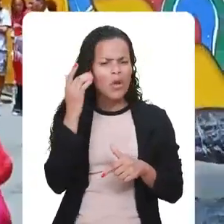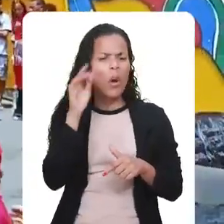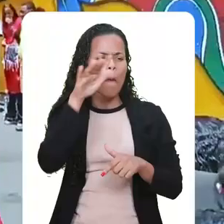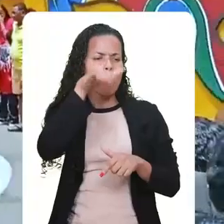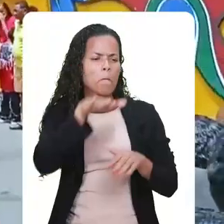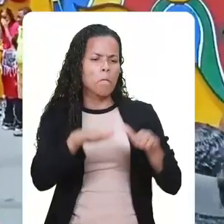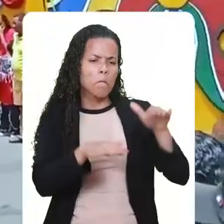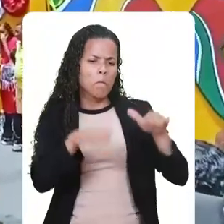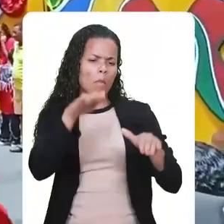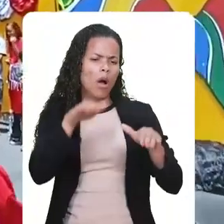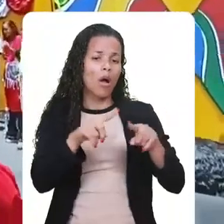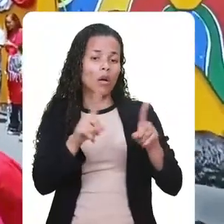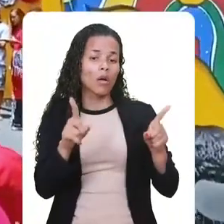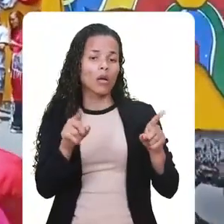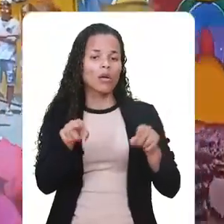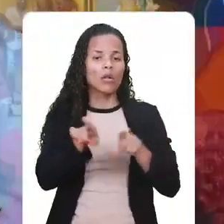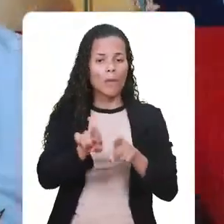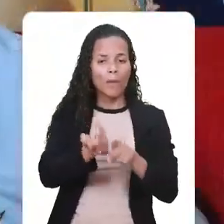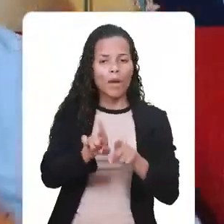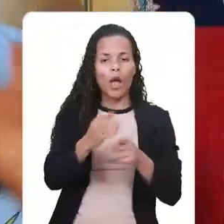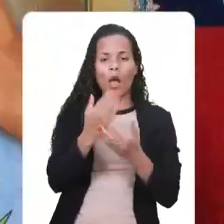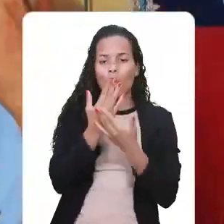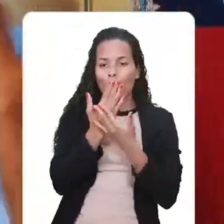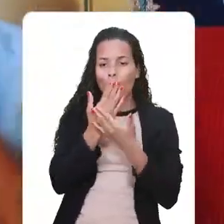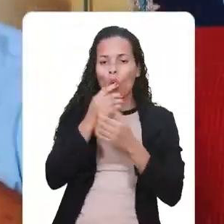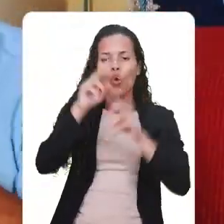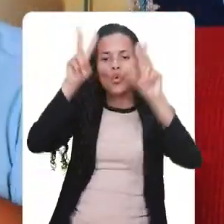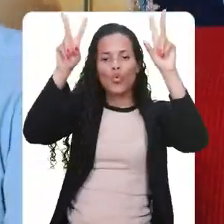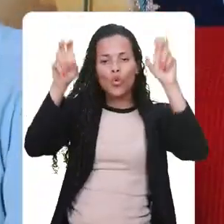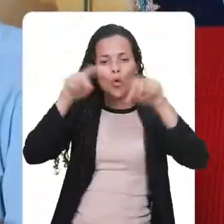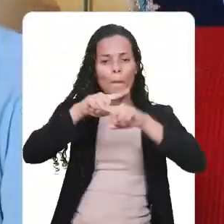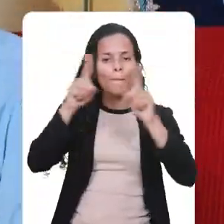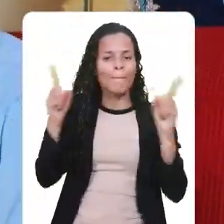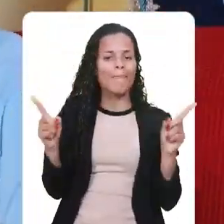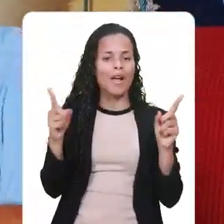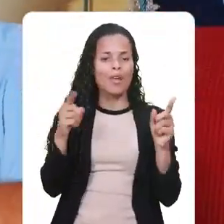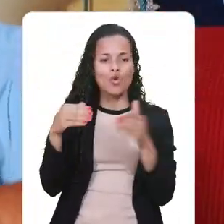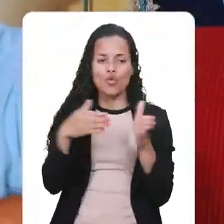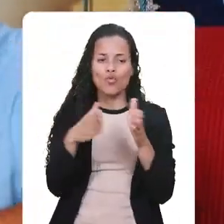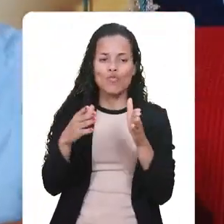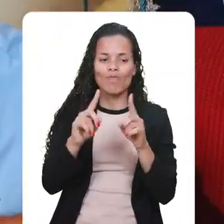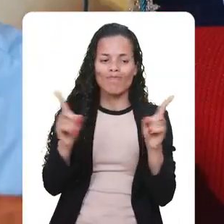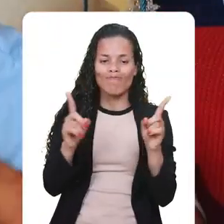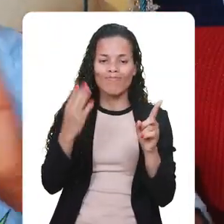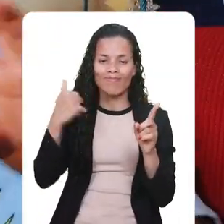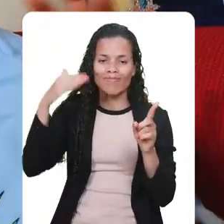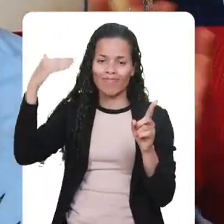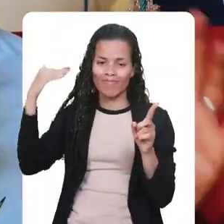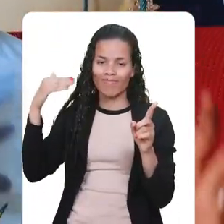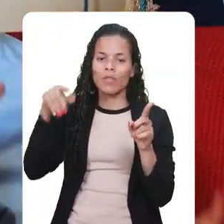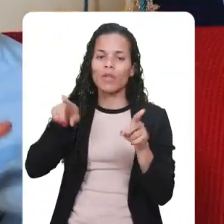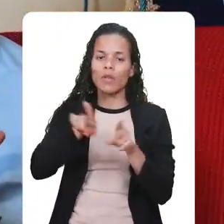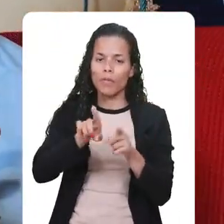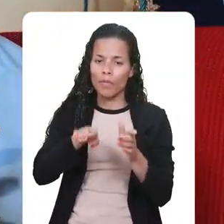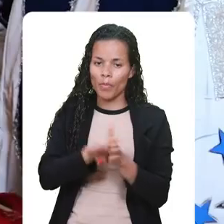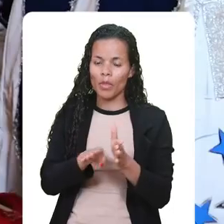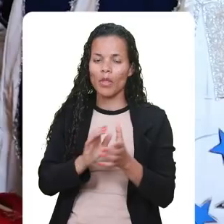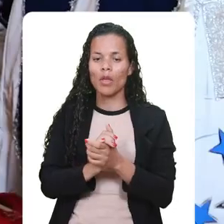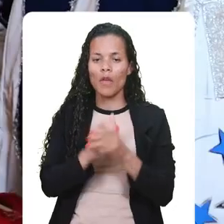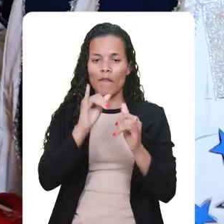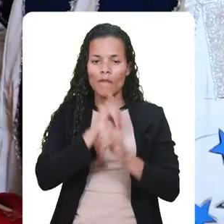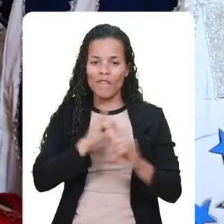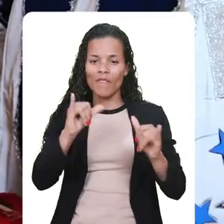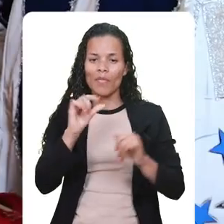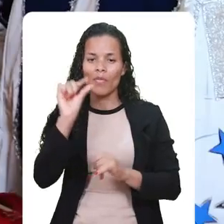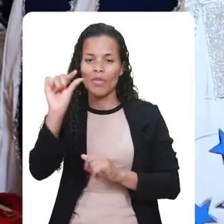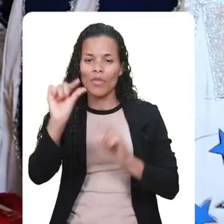cima das cores padrões dele. A gente vai trabalhar em cima das cores do tema, mas não fugindo do rústico e do original. Para falar